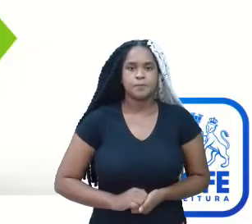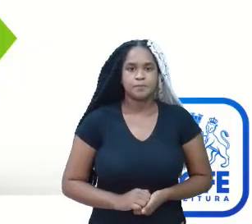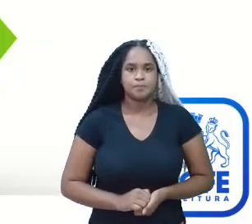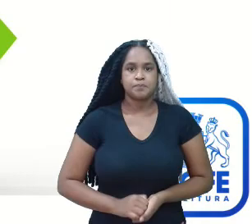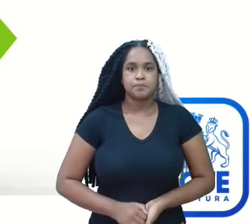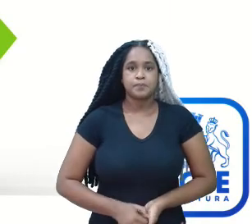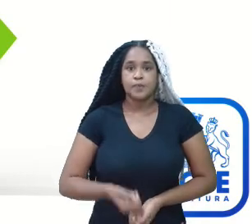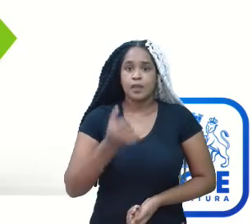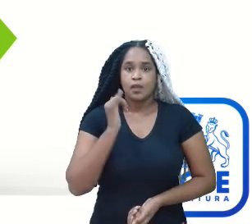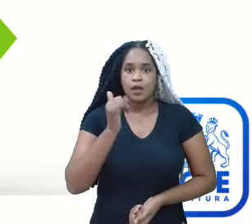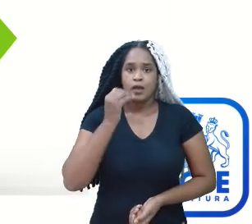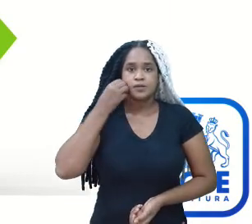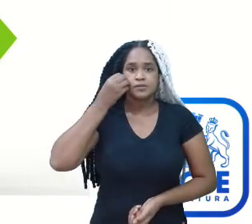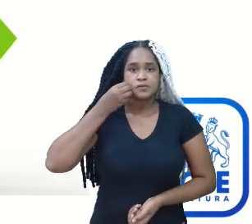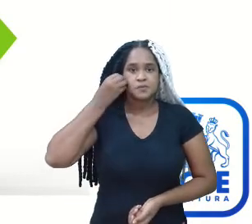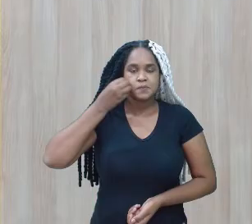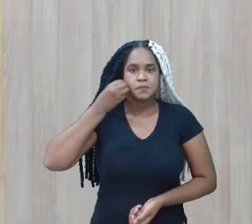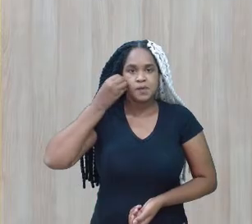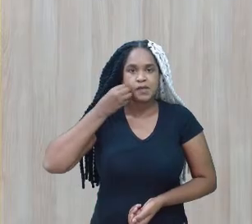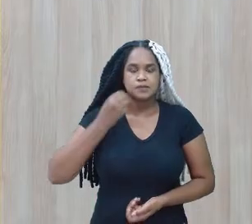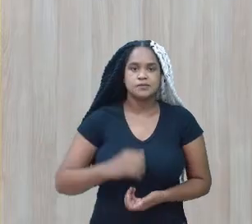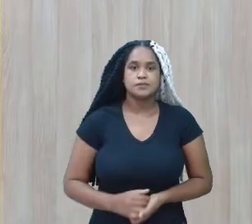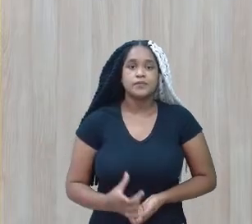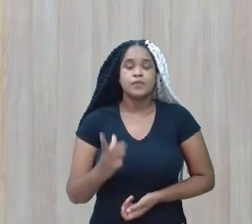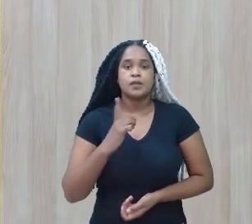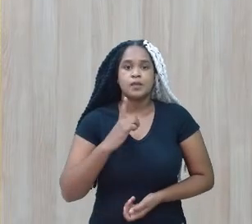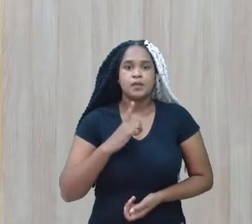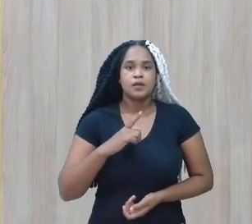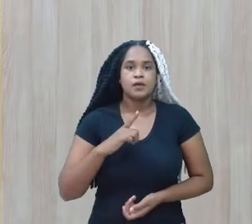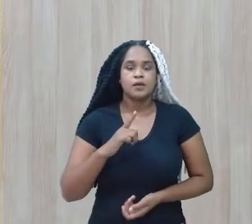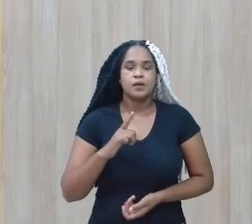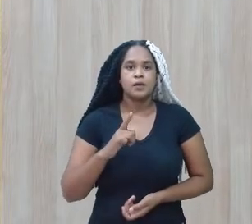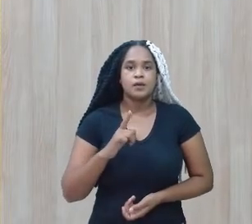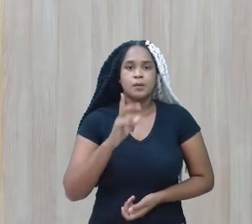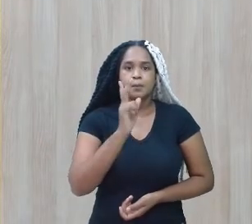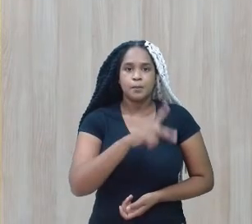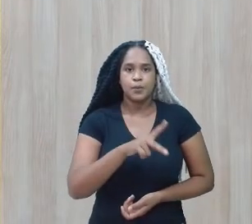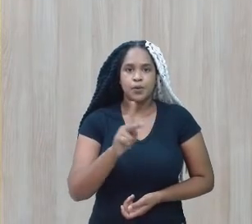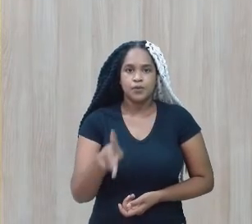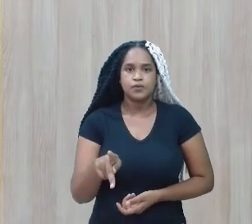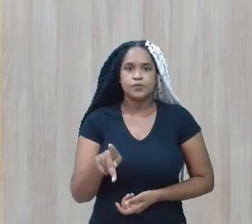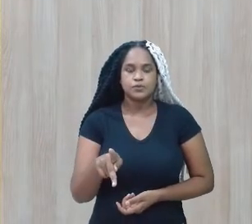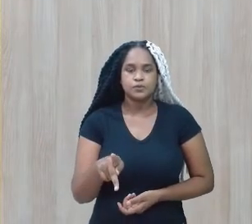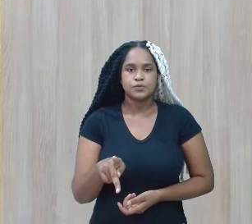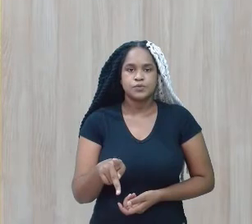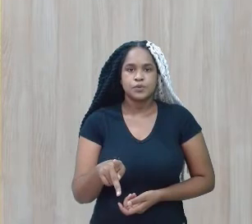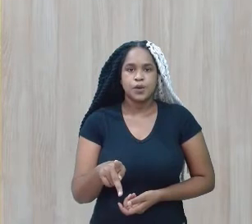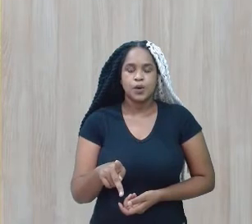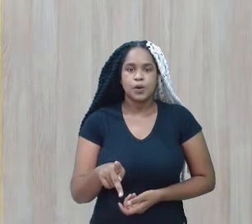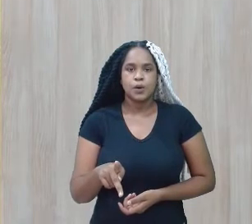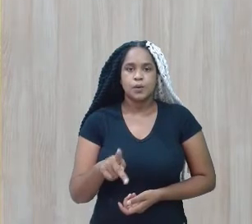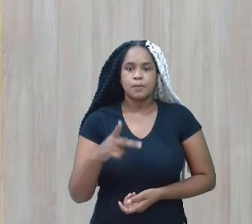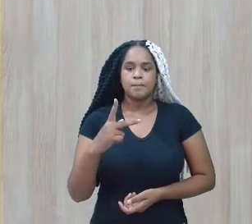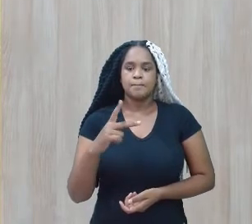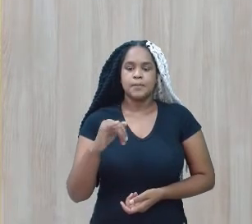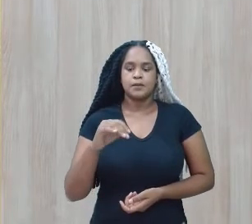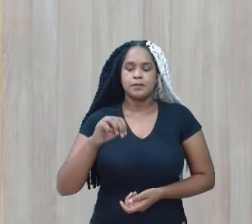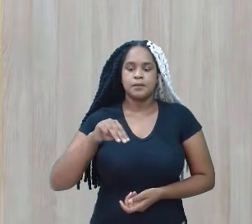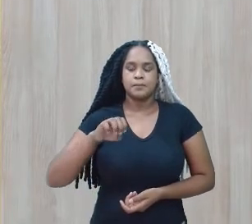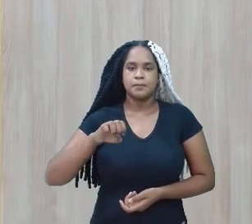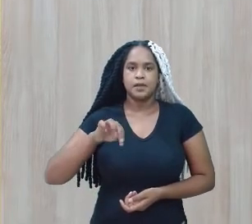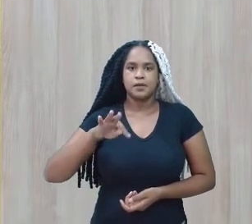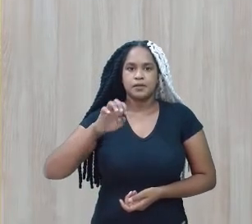relatos de experiência. Então, temos aqui o apoio pedagógico, Pimentel, ele vai deixar aqui